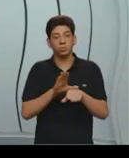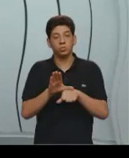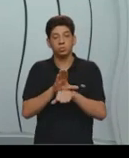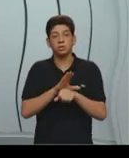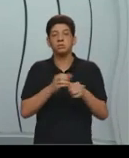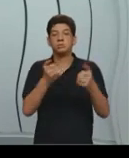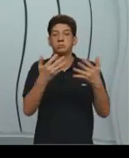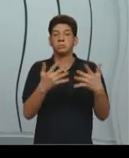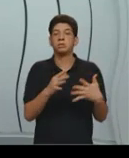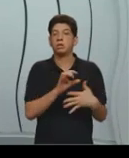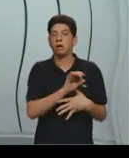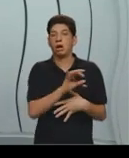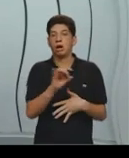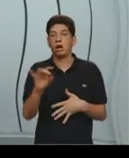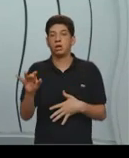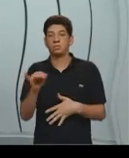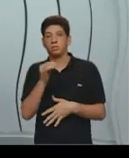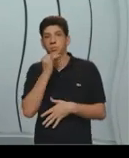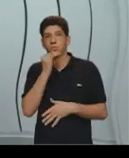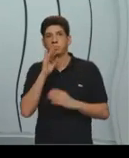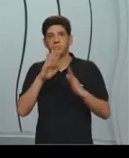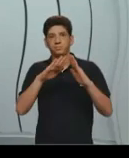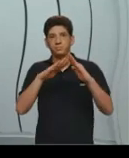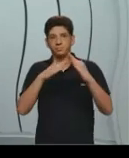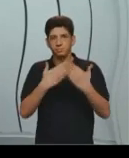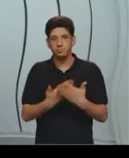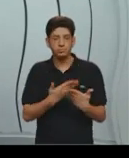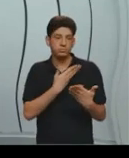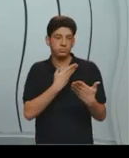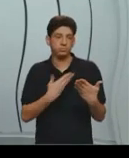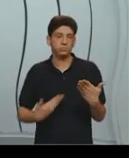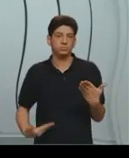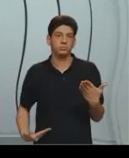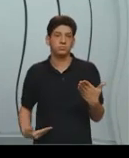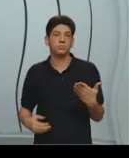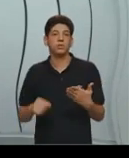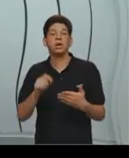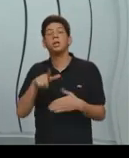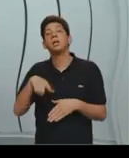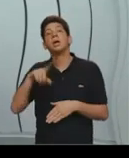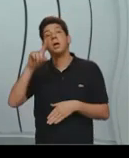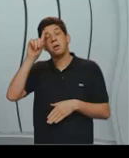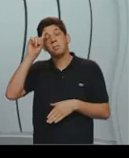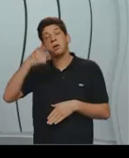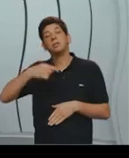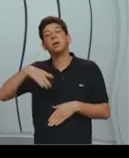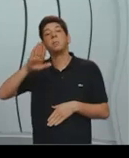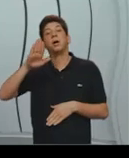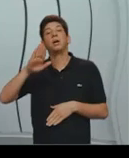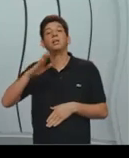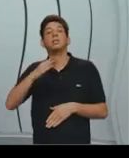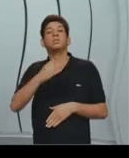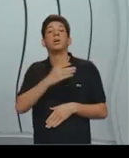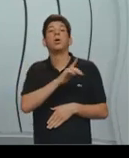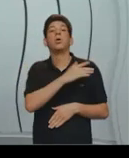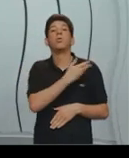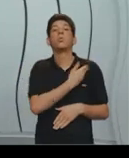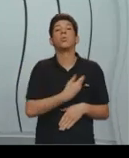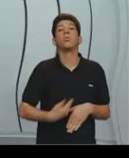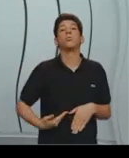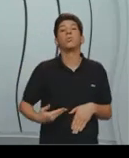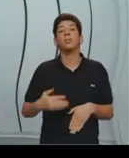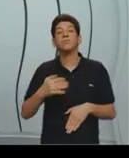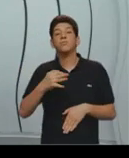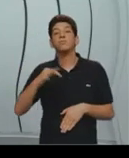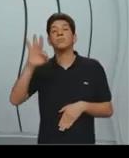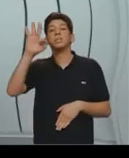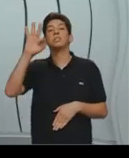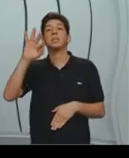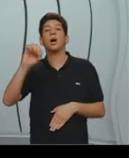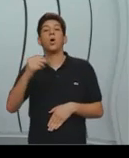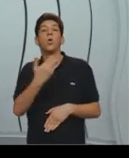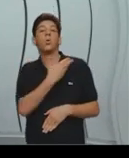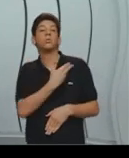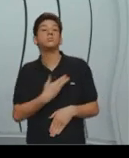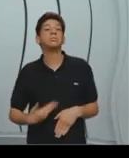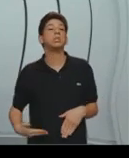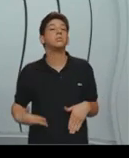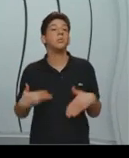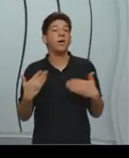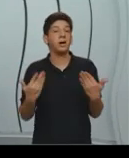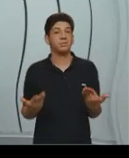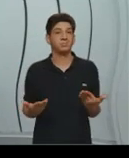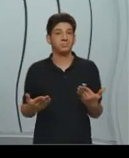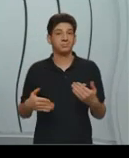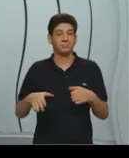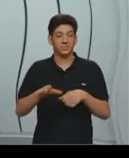um. Por exemplo, nas escolas estaduais, quem manda mais? O governo federal ou o governo estadual?